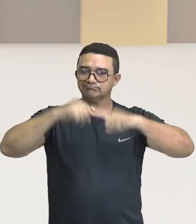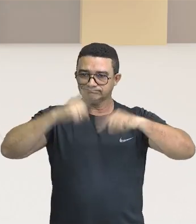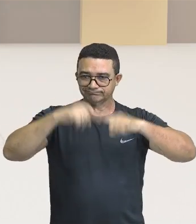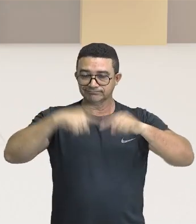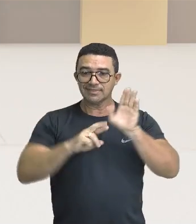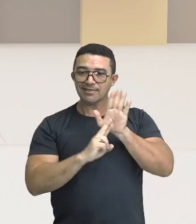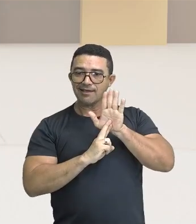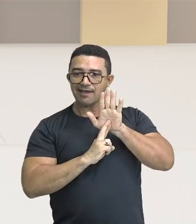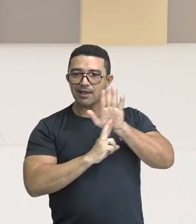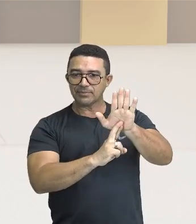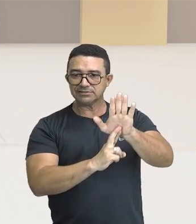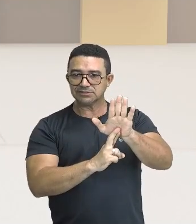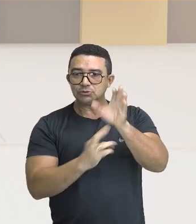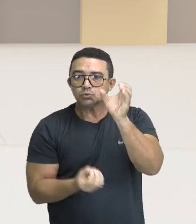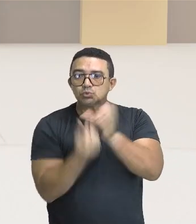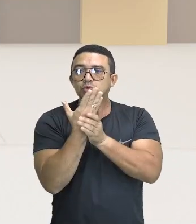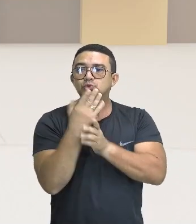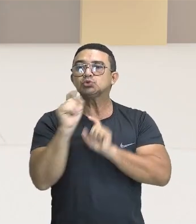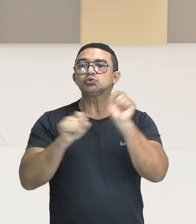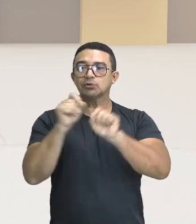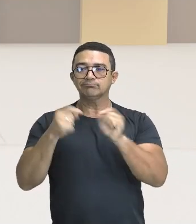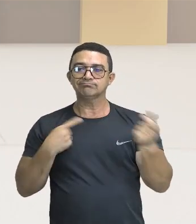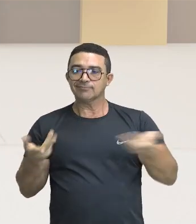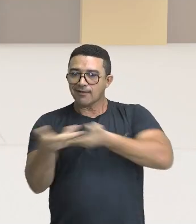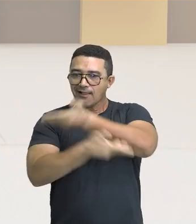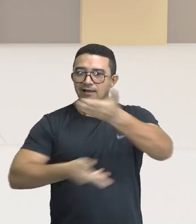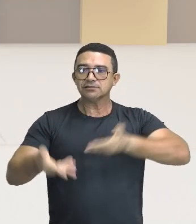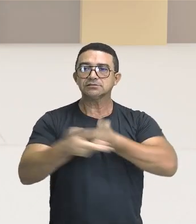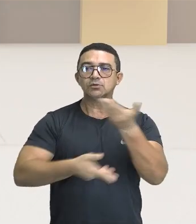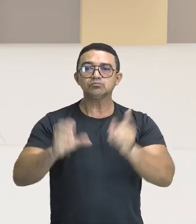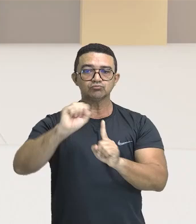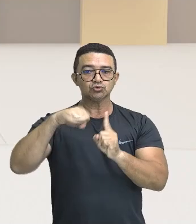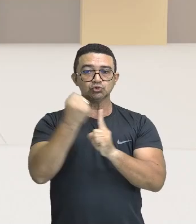então resultantes do quê? Da interação